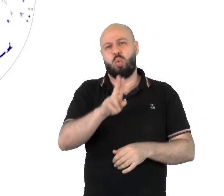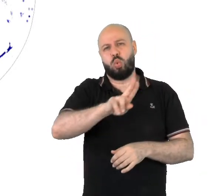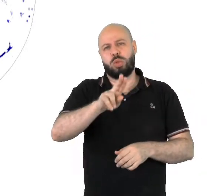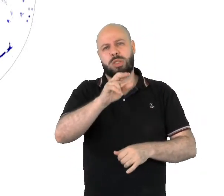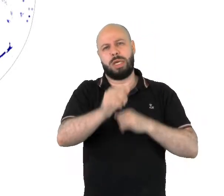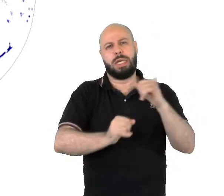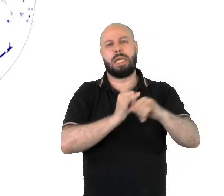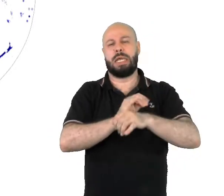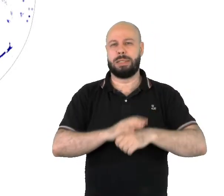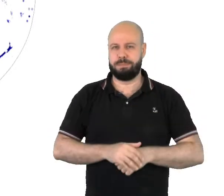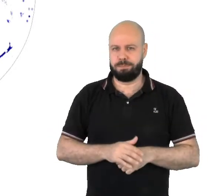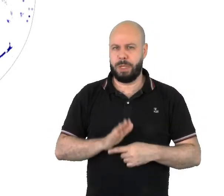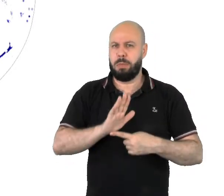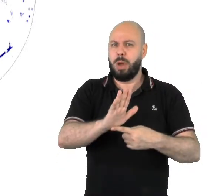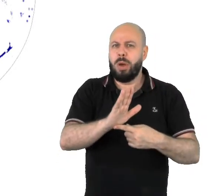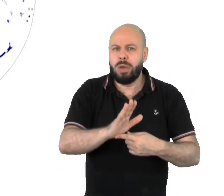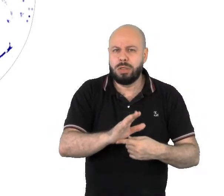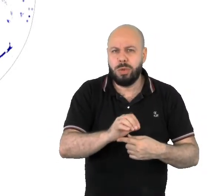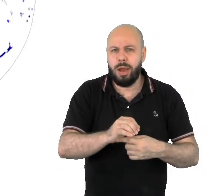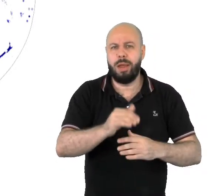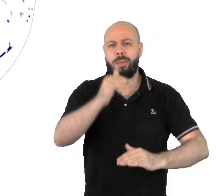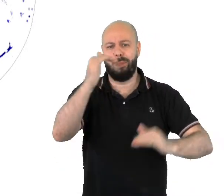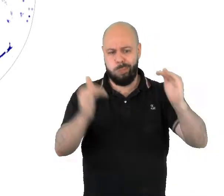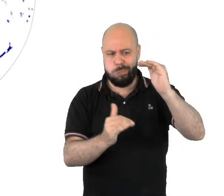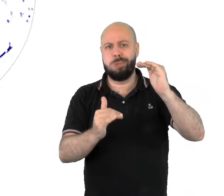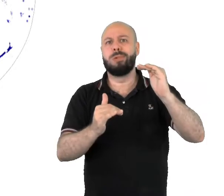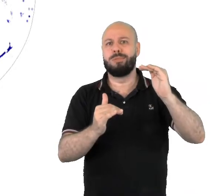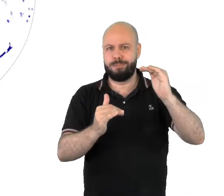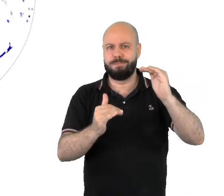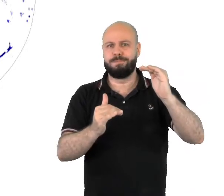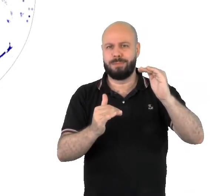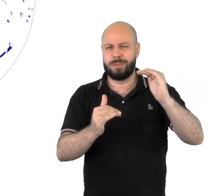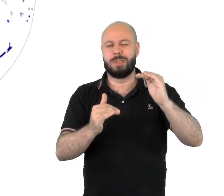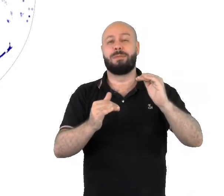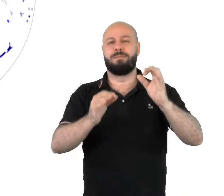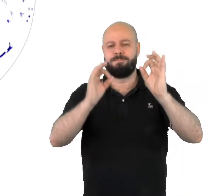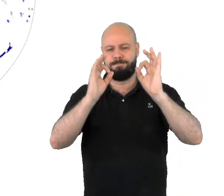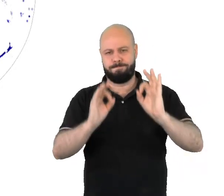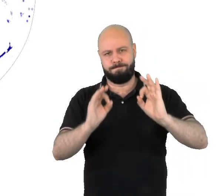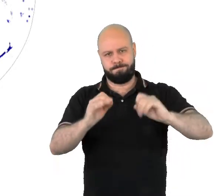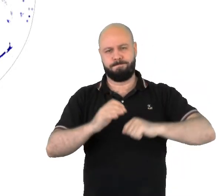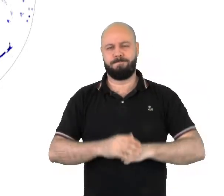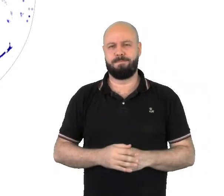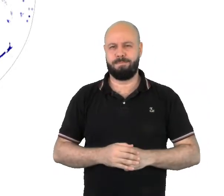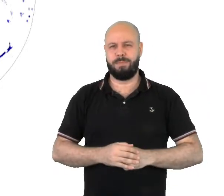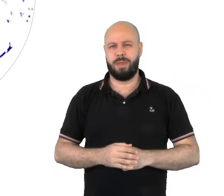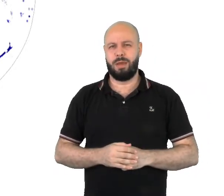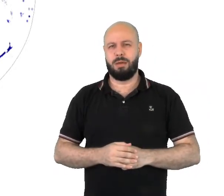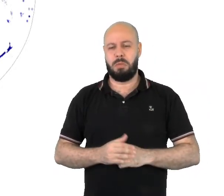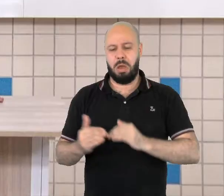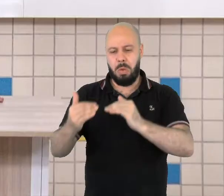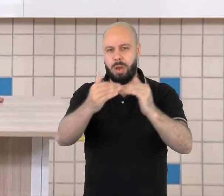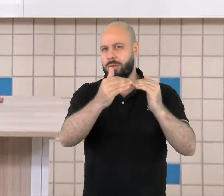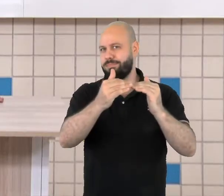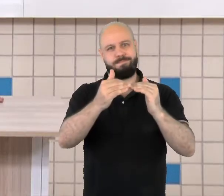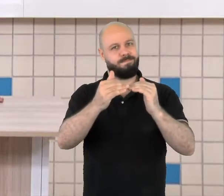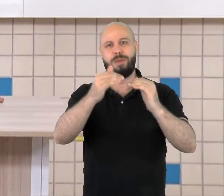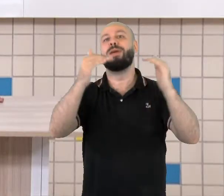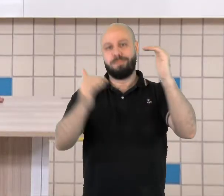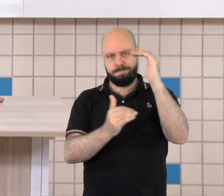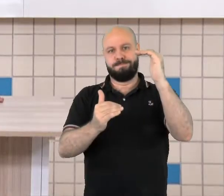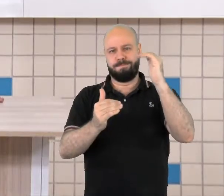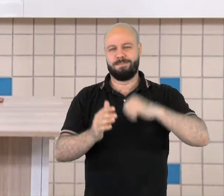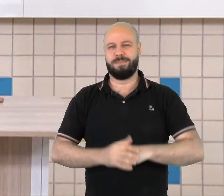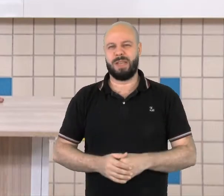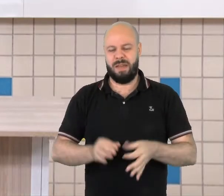Isso é um dado que demonstra desigualdade, pessoal? Muita desigualdade mesmo,